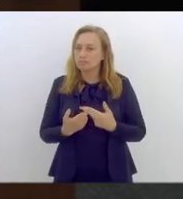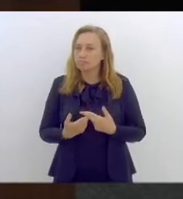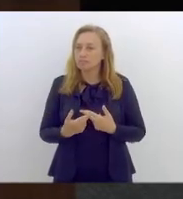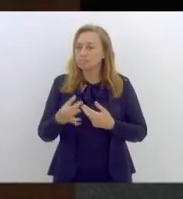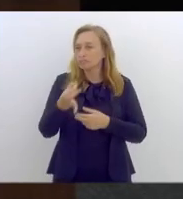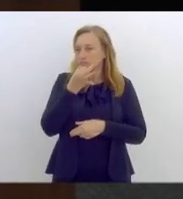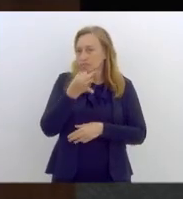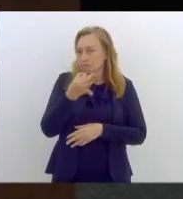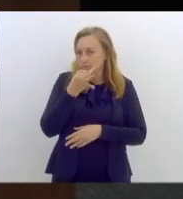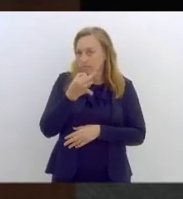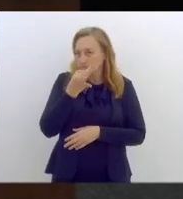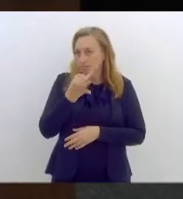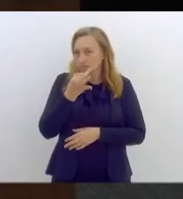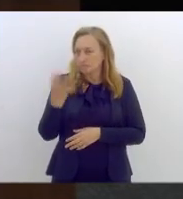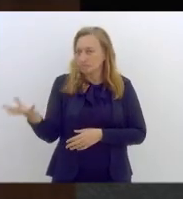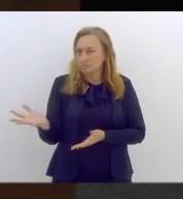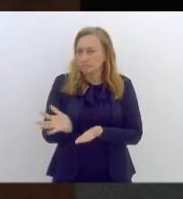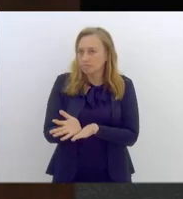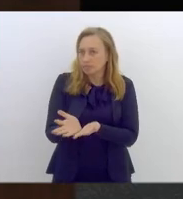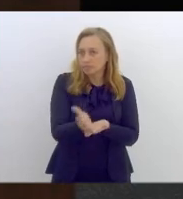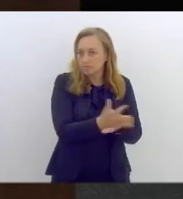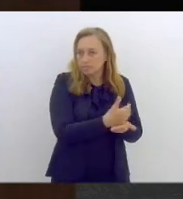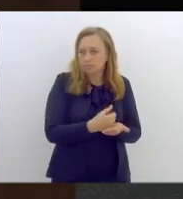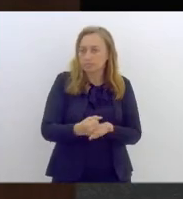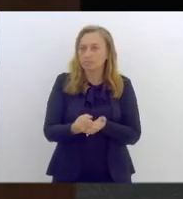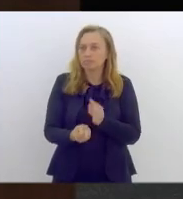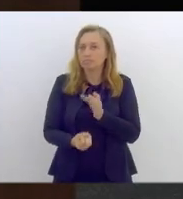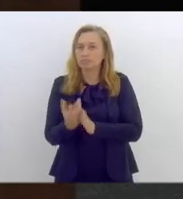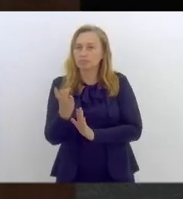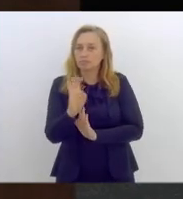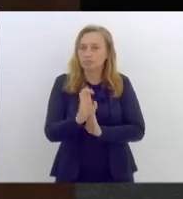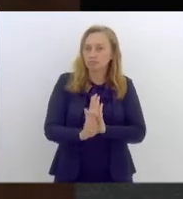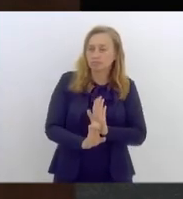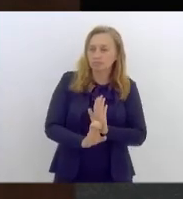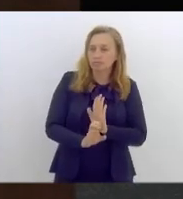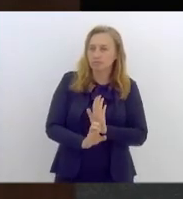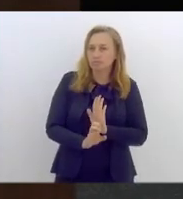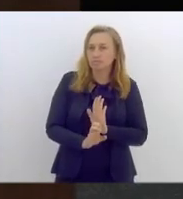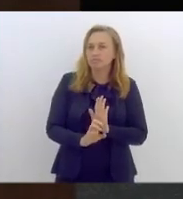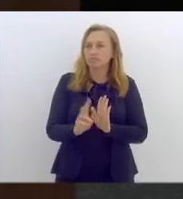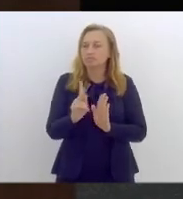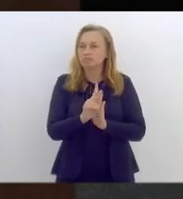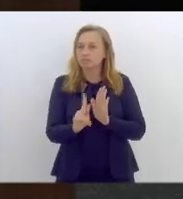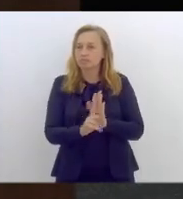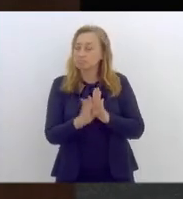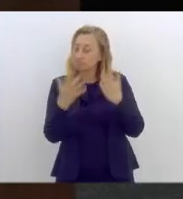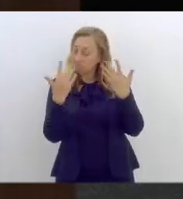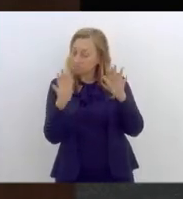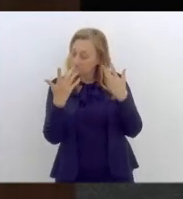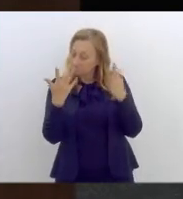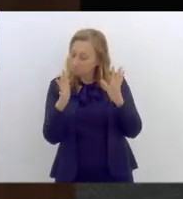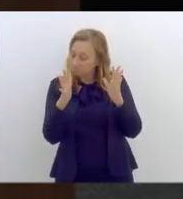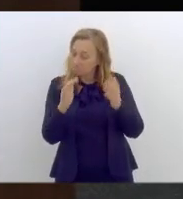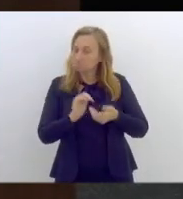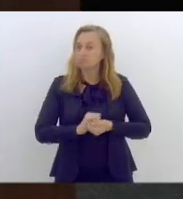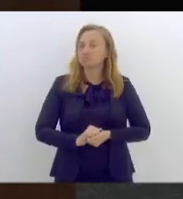sugestões que acolhemos em formas de emendas o projeto é louvável e primordial